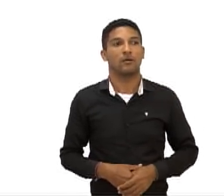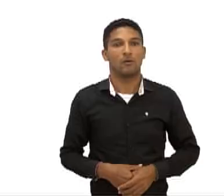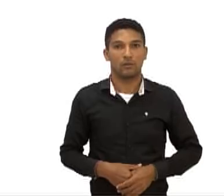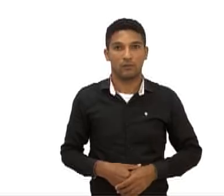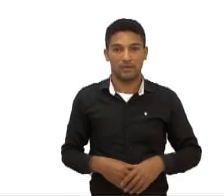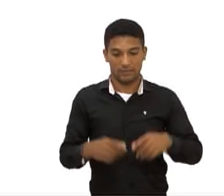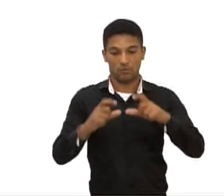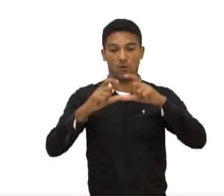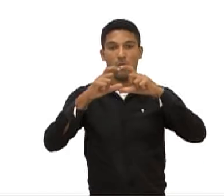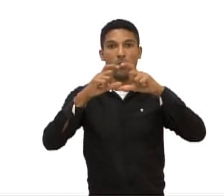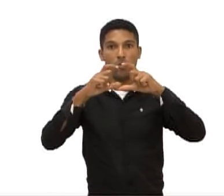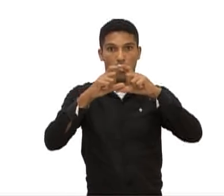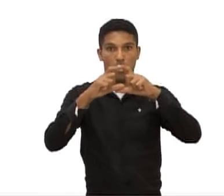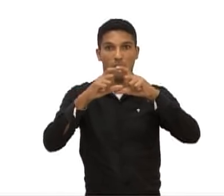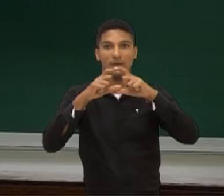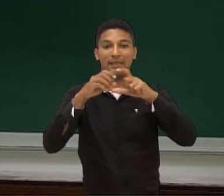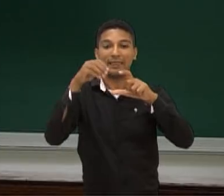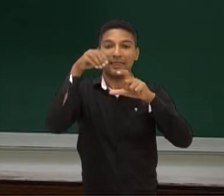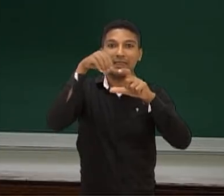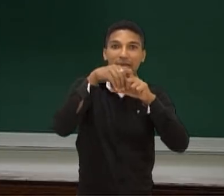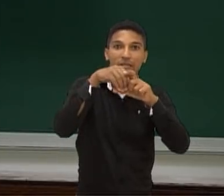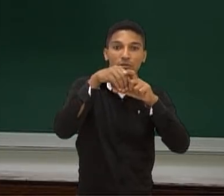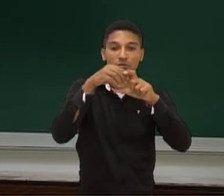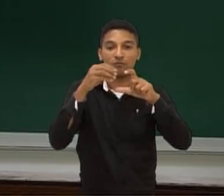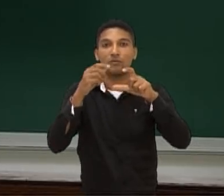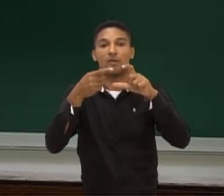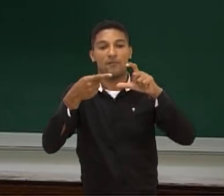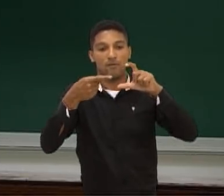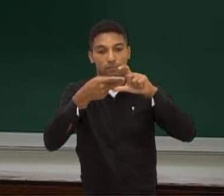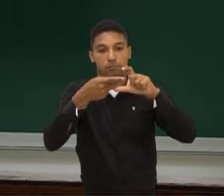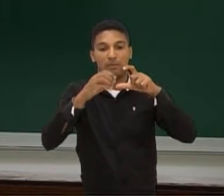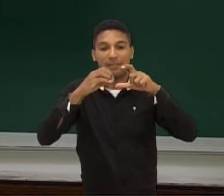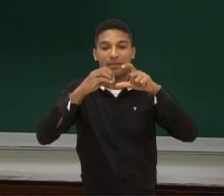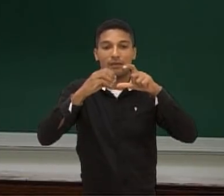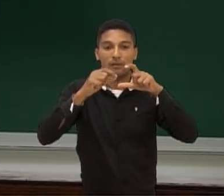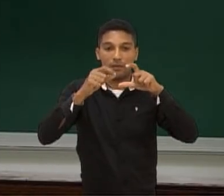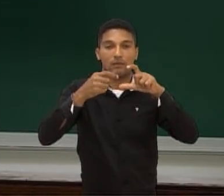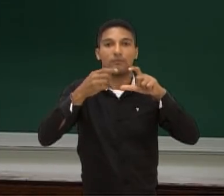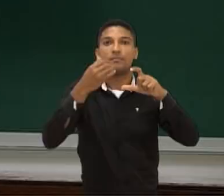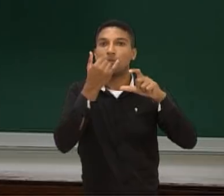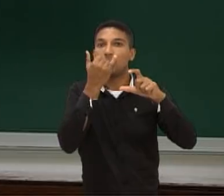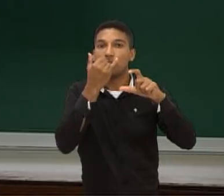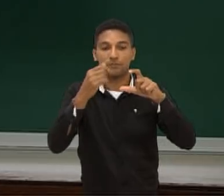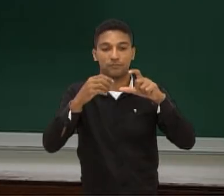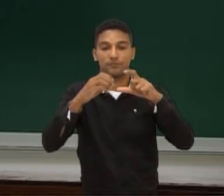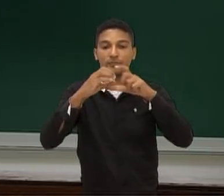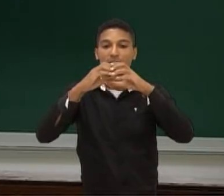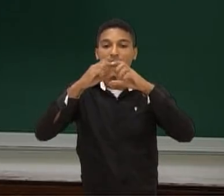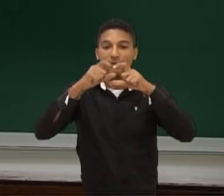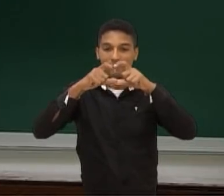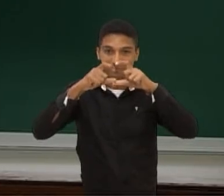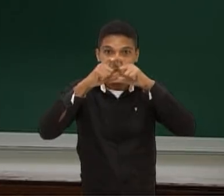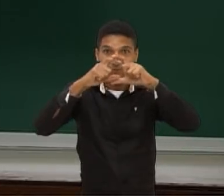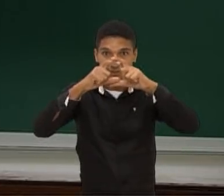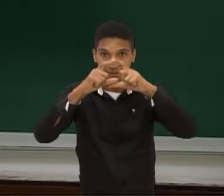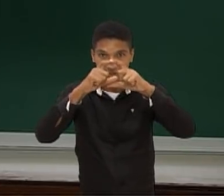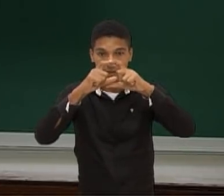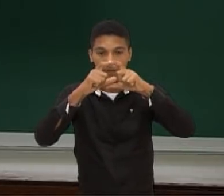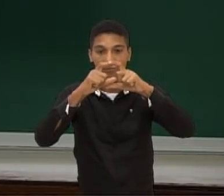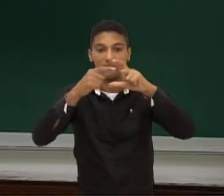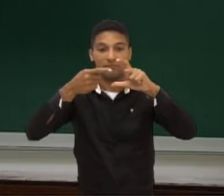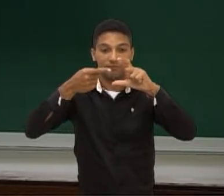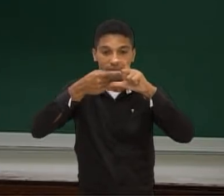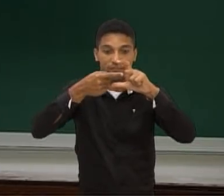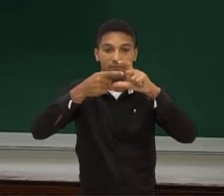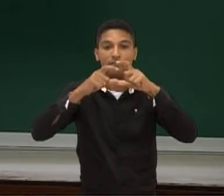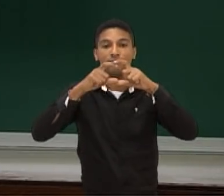não cortam ali, tá bom? Quando a gente traça aquele segmento lá da linha que a professora explicou para vocês, tá bom? Aquela